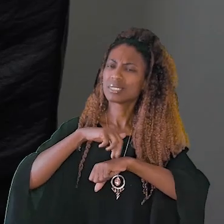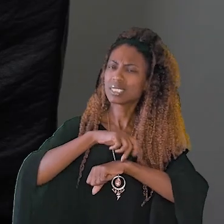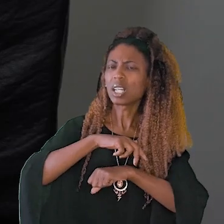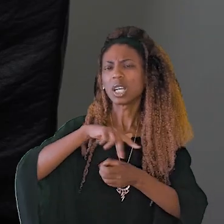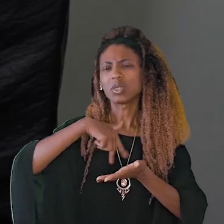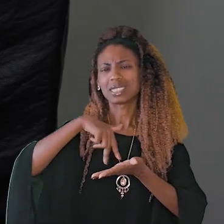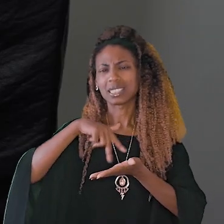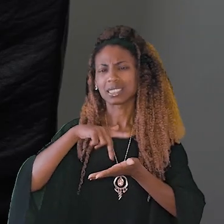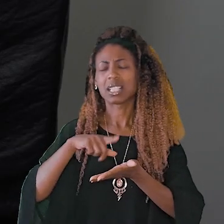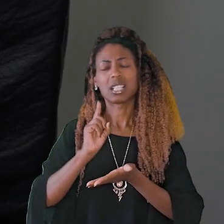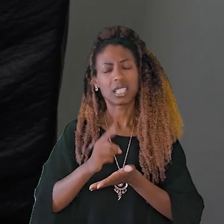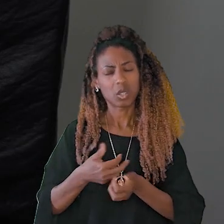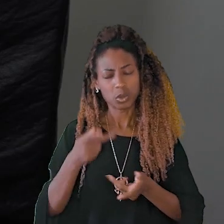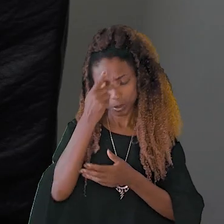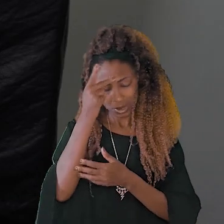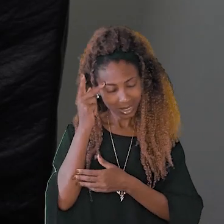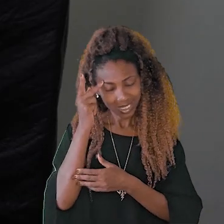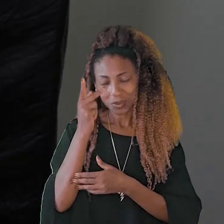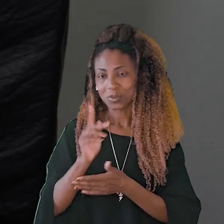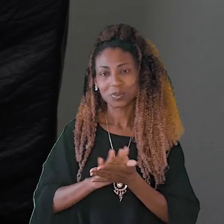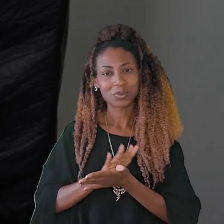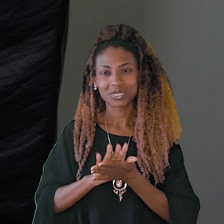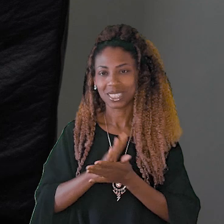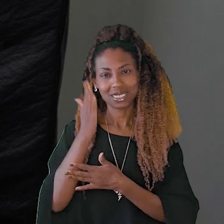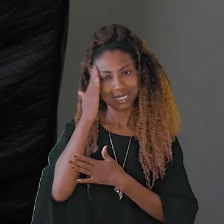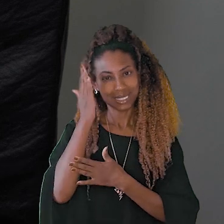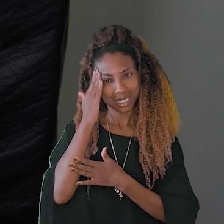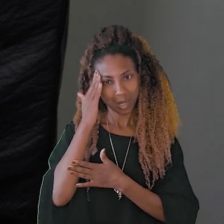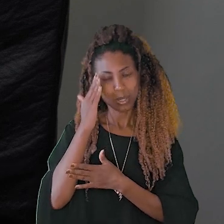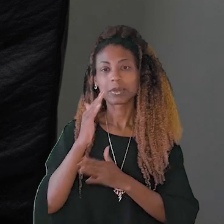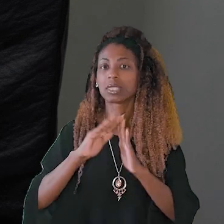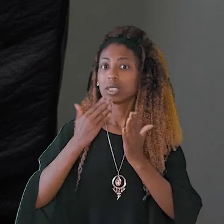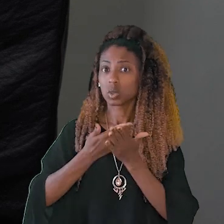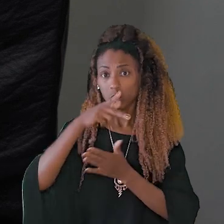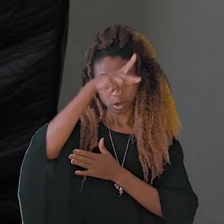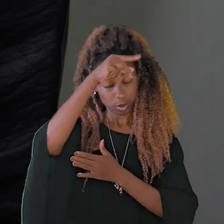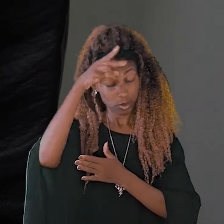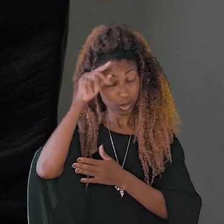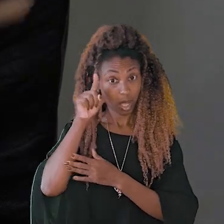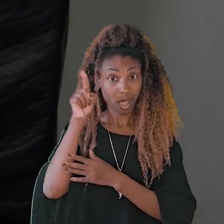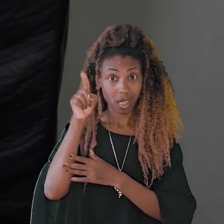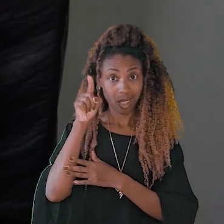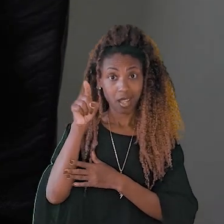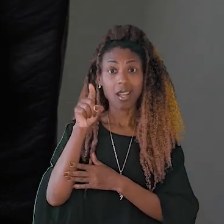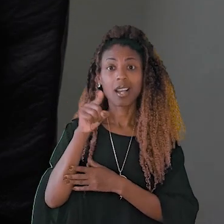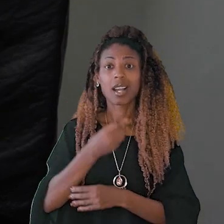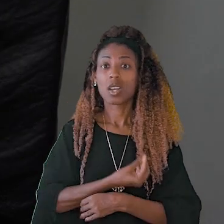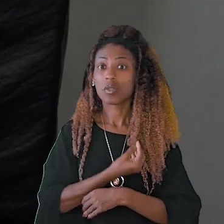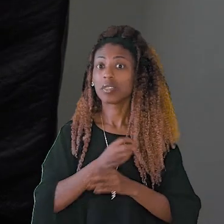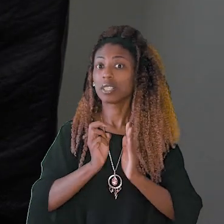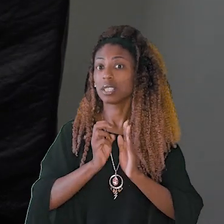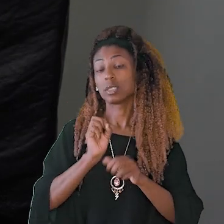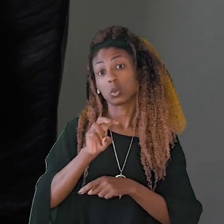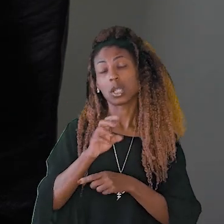né? É uma coisa que eu sempre falo, né? Que muita gente não sabe, mas eu acho engraçado que na época que eu estudava na escola municipal, lá no Novo Horizonte, que pra quem não sabe eu morava no